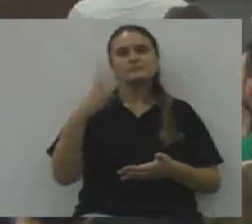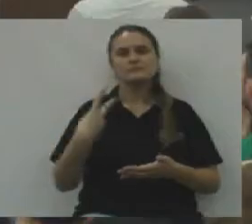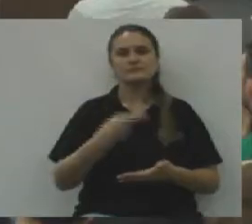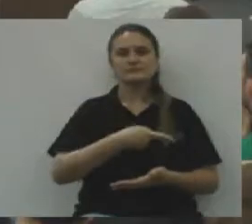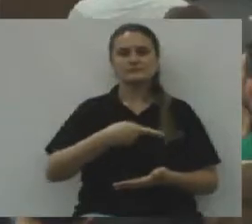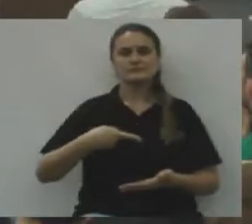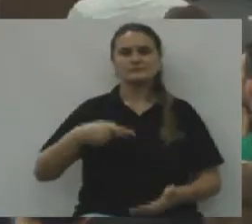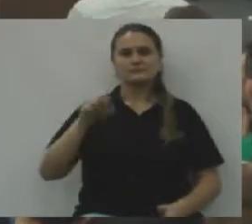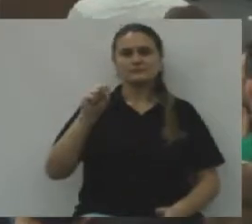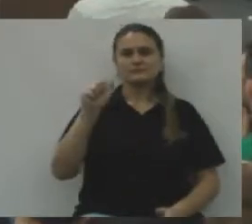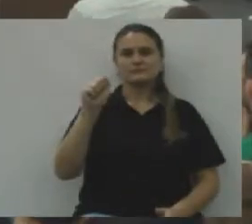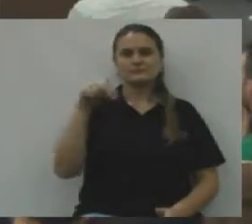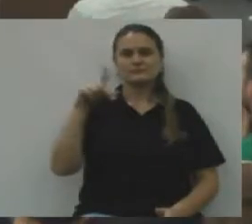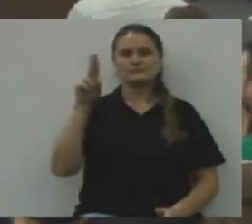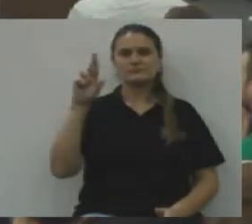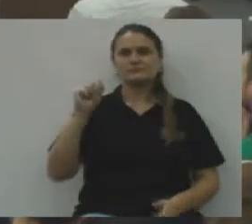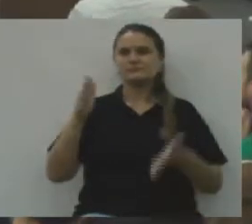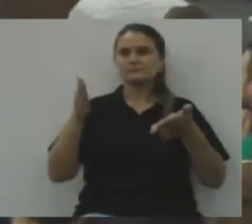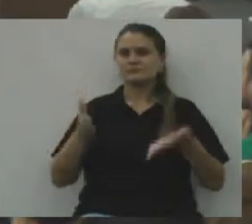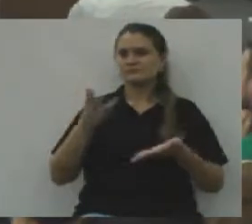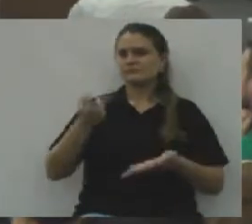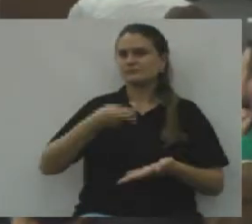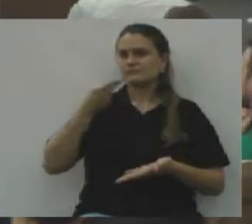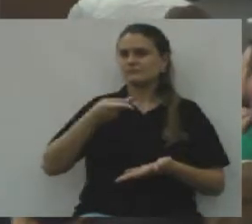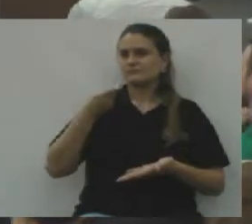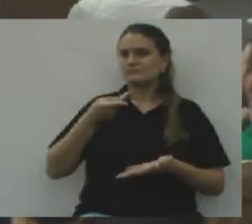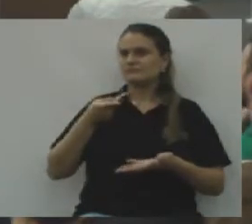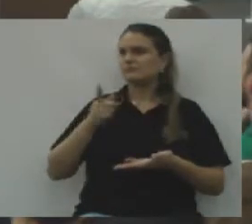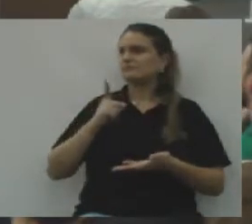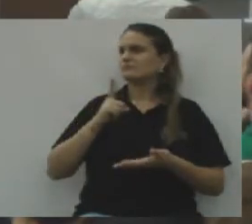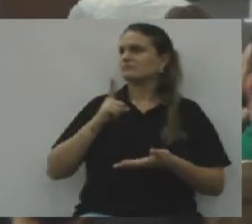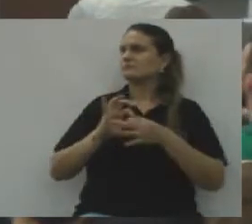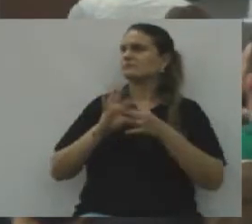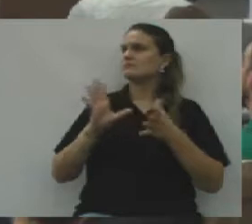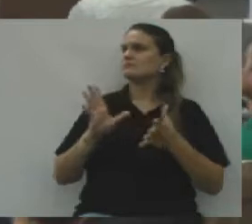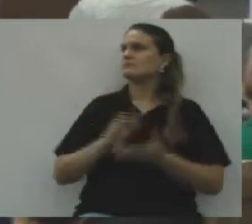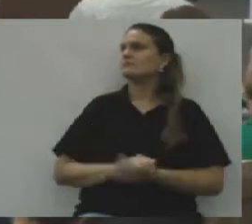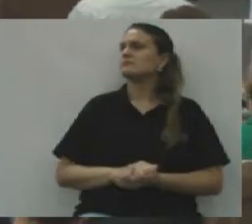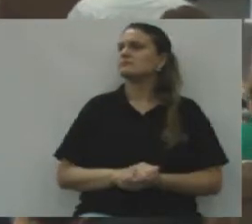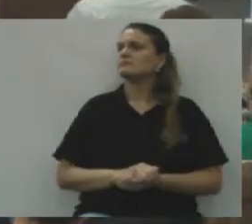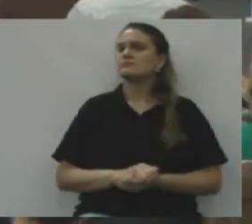Sandra se há algum dos edis inscritos para o horário do expediente o uso da palavra.